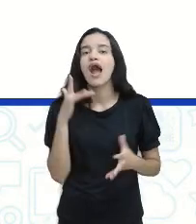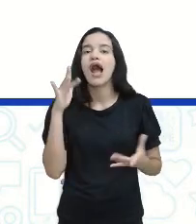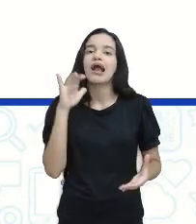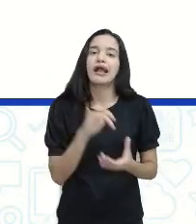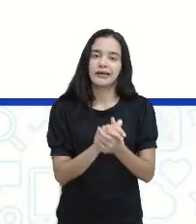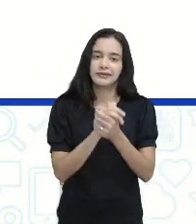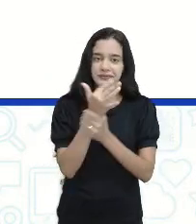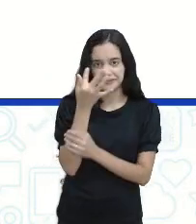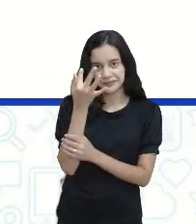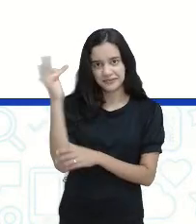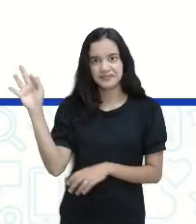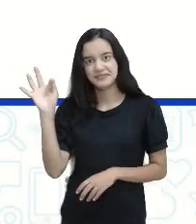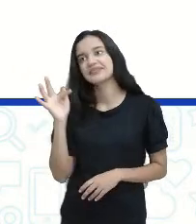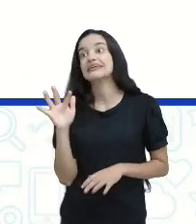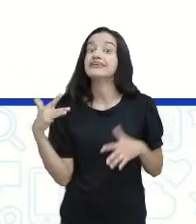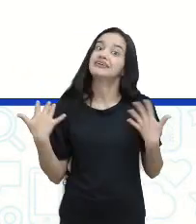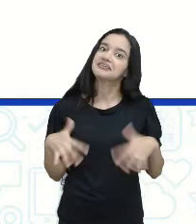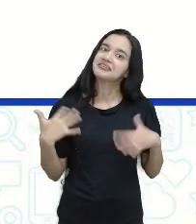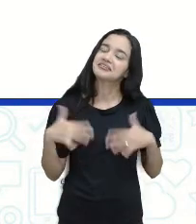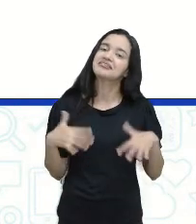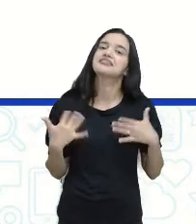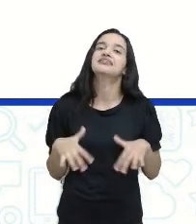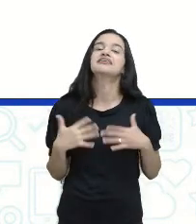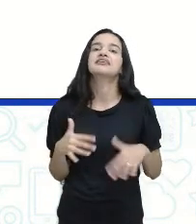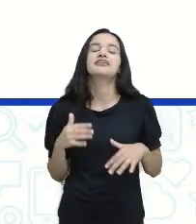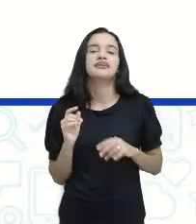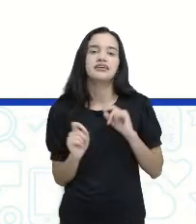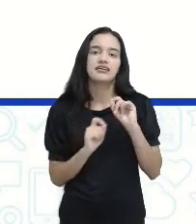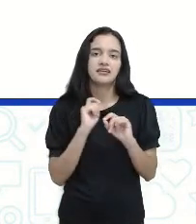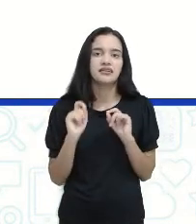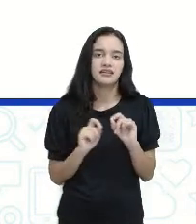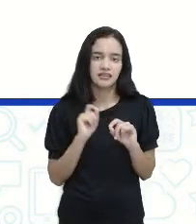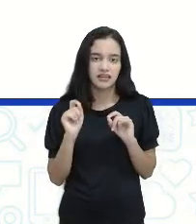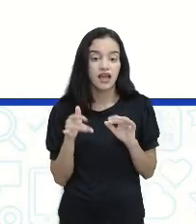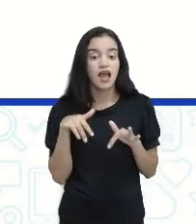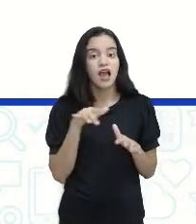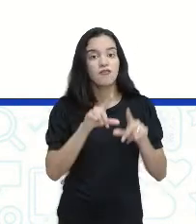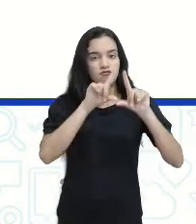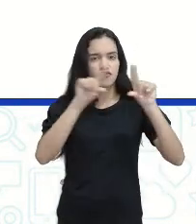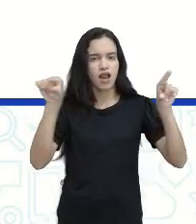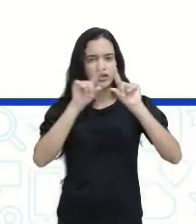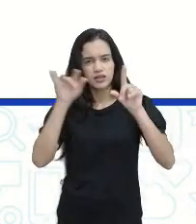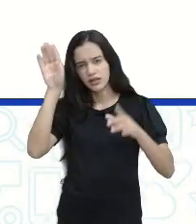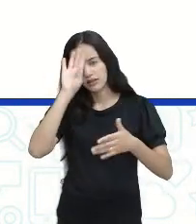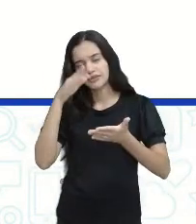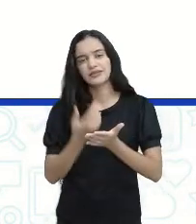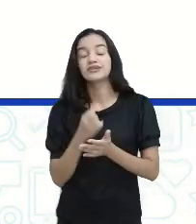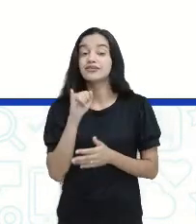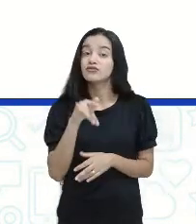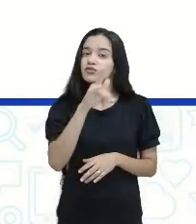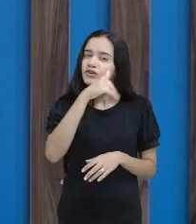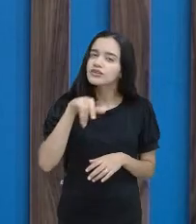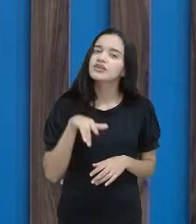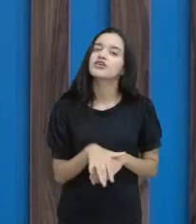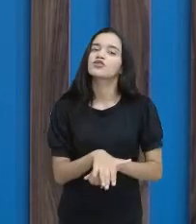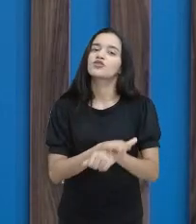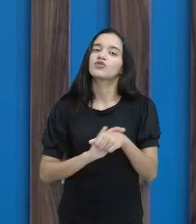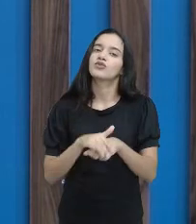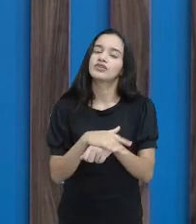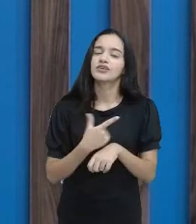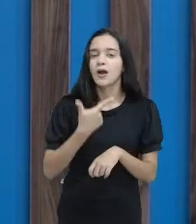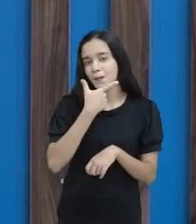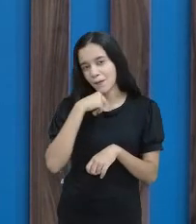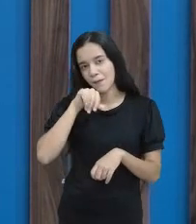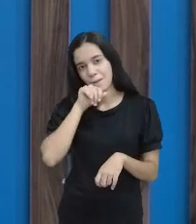na França. Eita. Aí era a questão dessas frases, eu acredito que se vocês conversarem com os pais de vocês, com